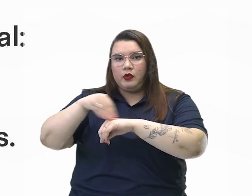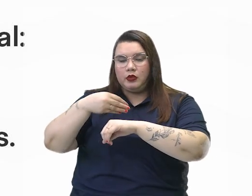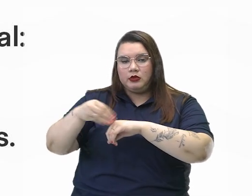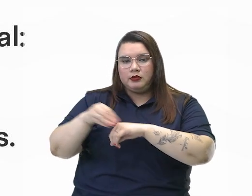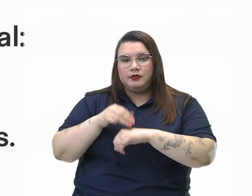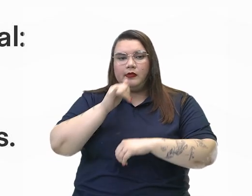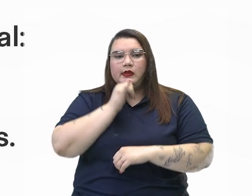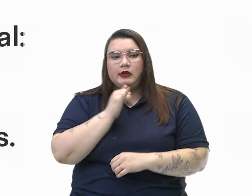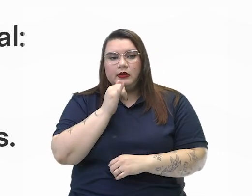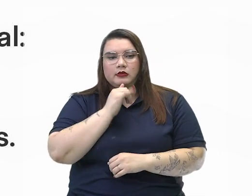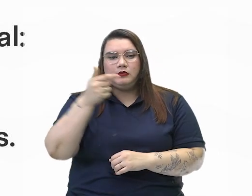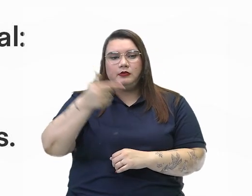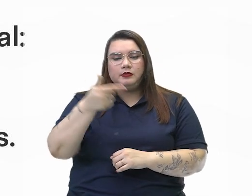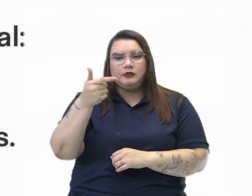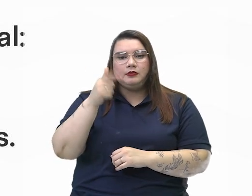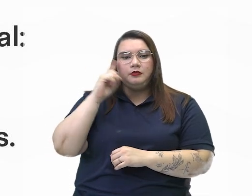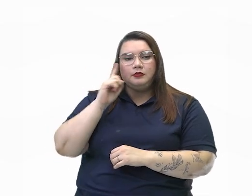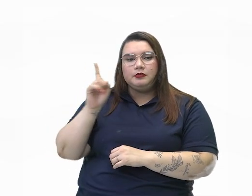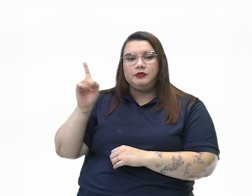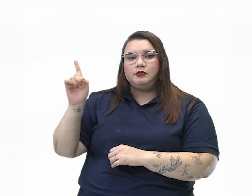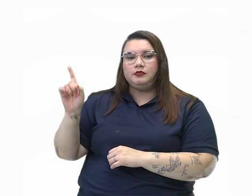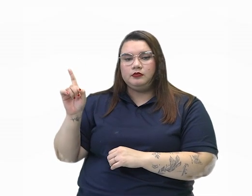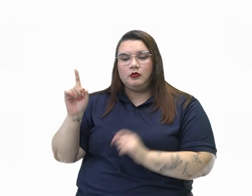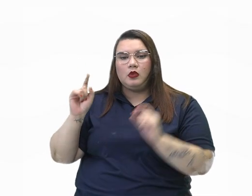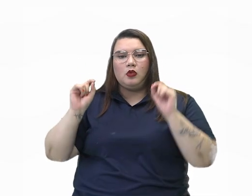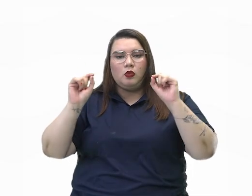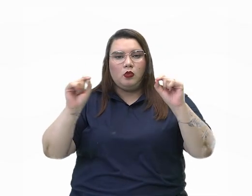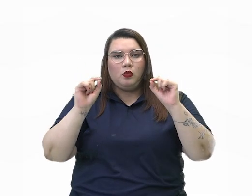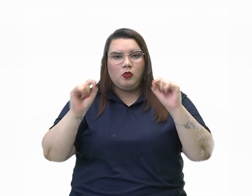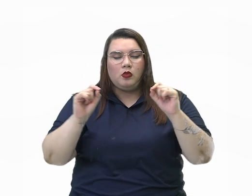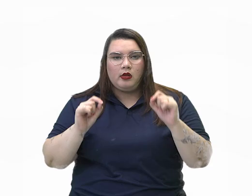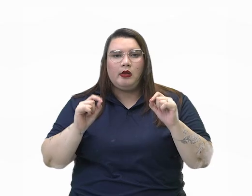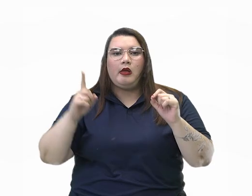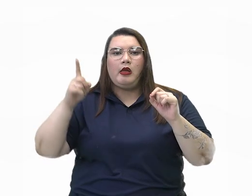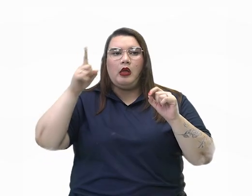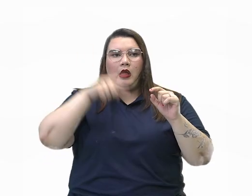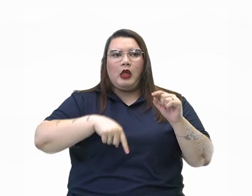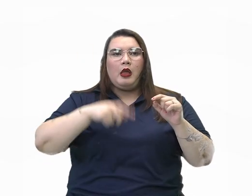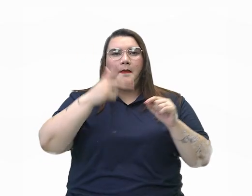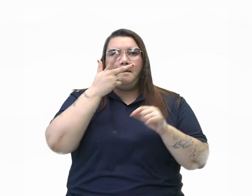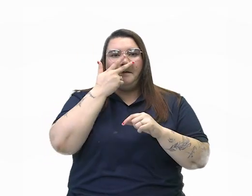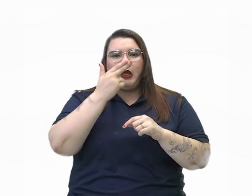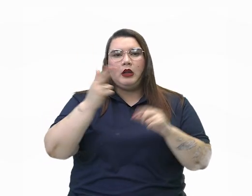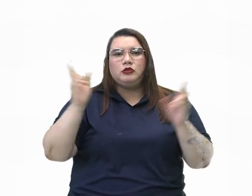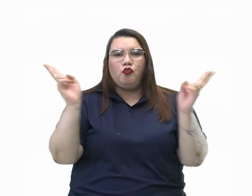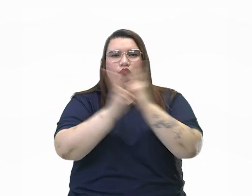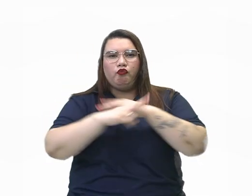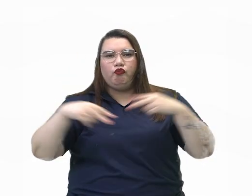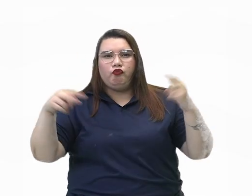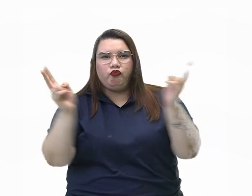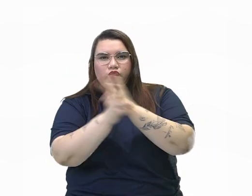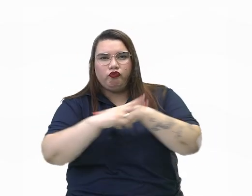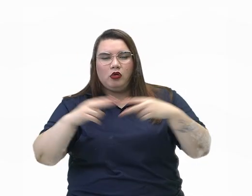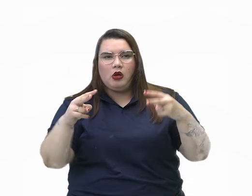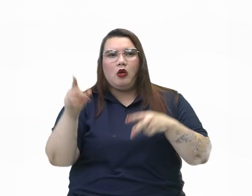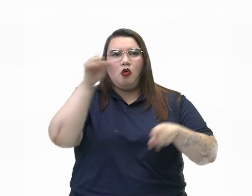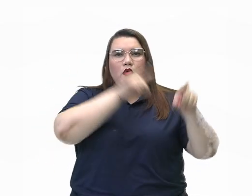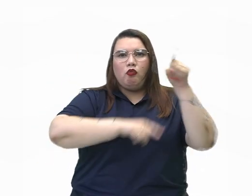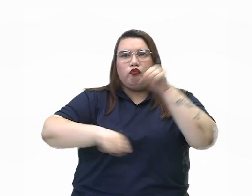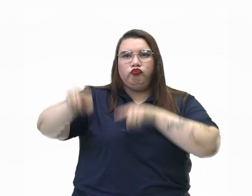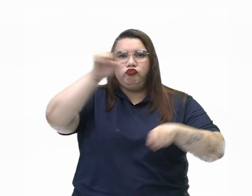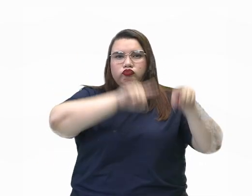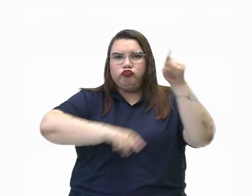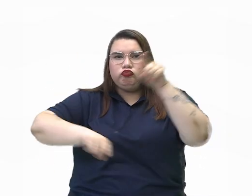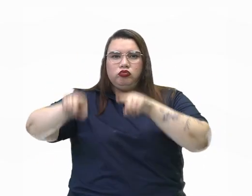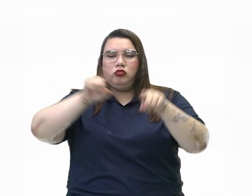fósseis. Exemplo 2, temos aí as turbinas eólicas, como funcionam o vento.